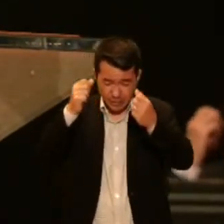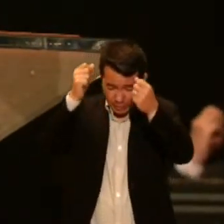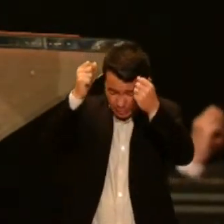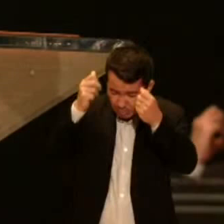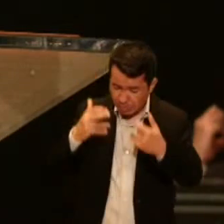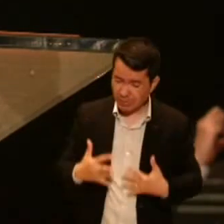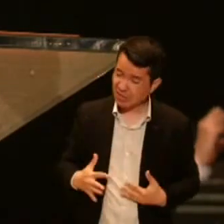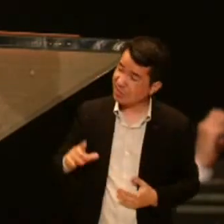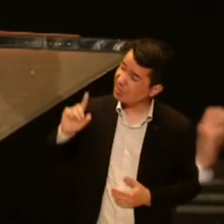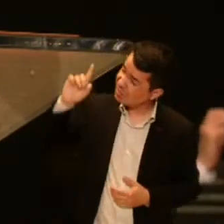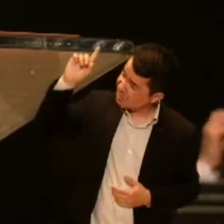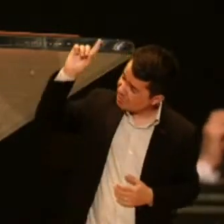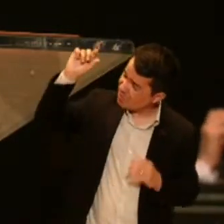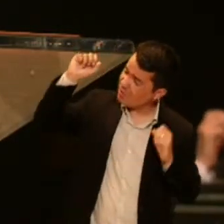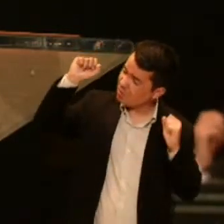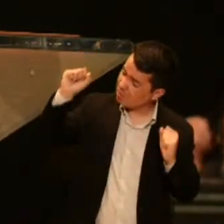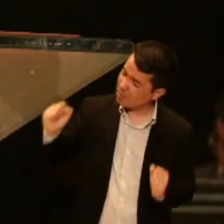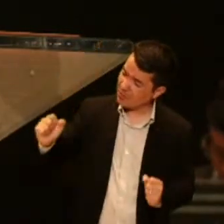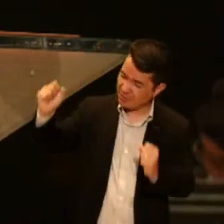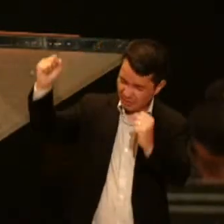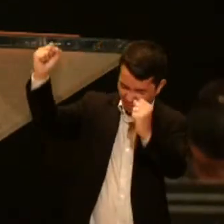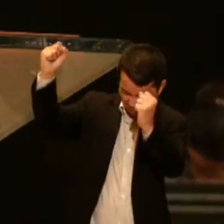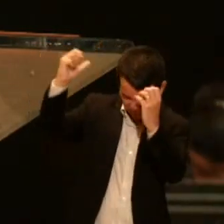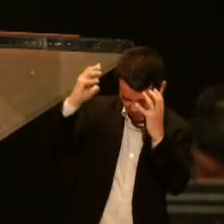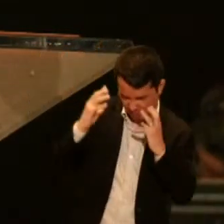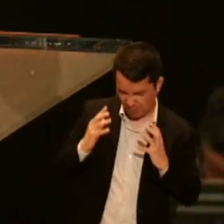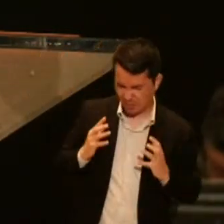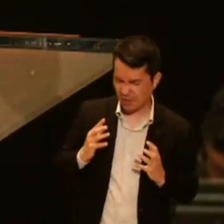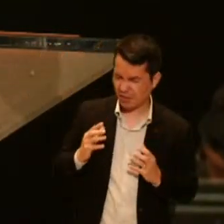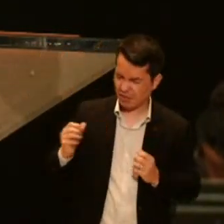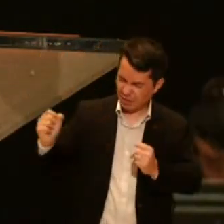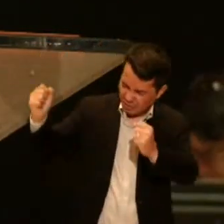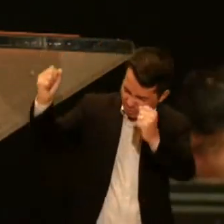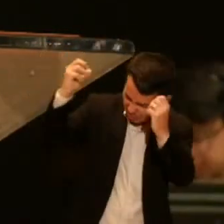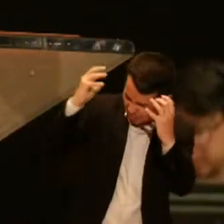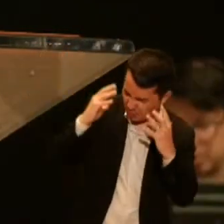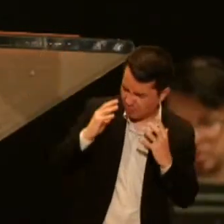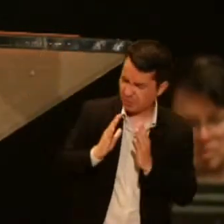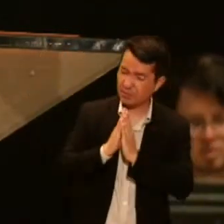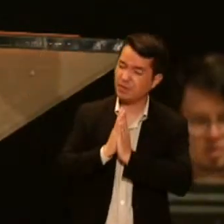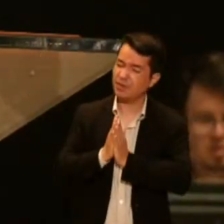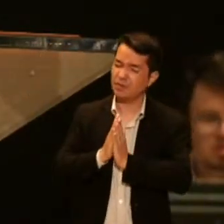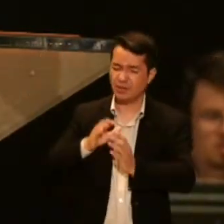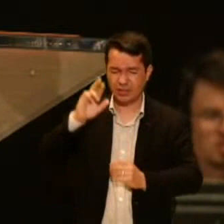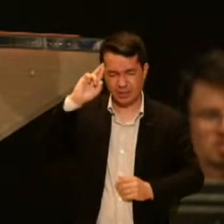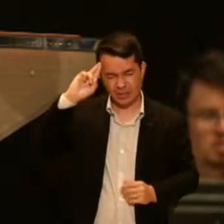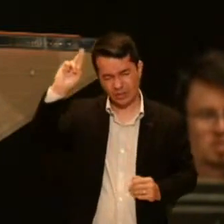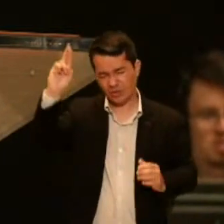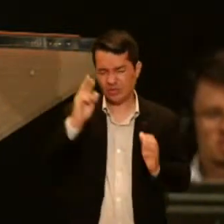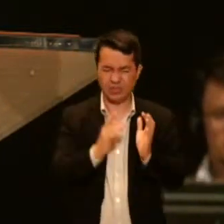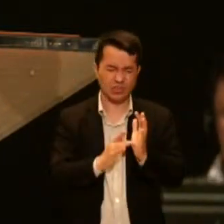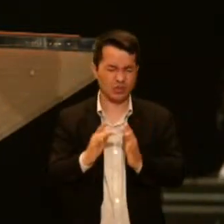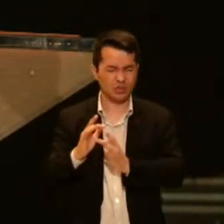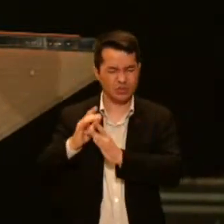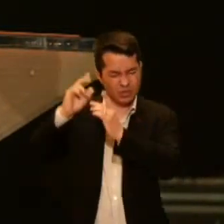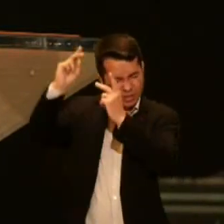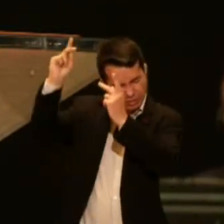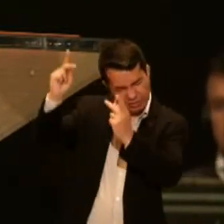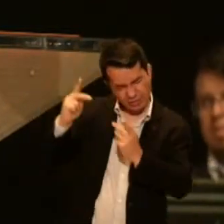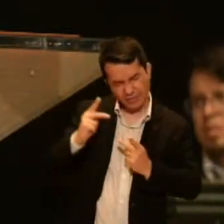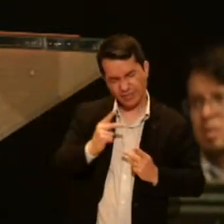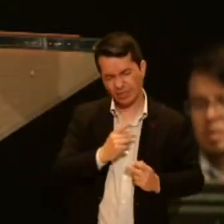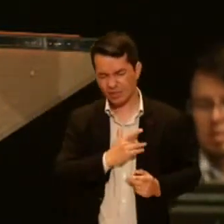trazer. Então eu estou aqui para dizer: vem, Senhor Jesus, visita-me com a tua graça, porque o meu coração